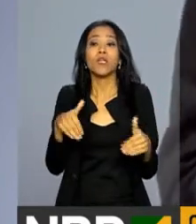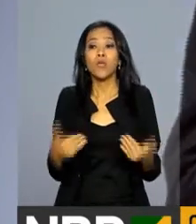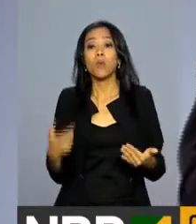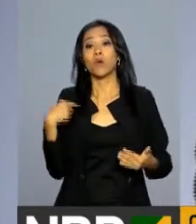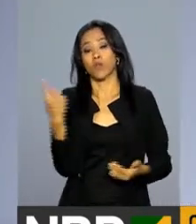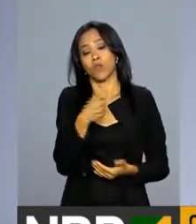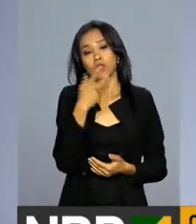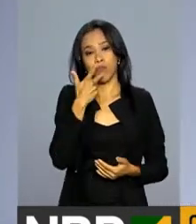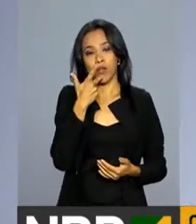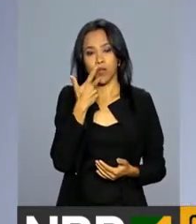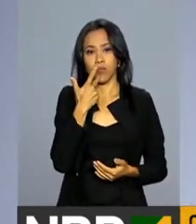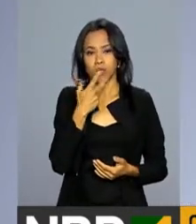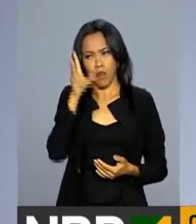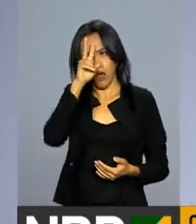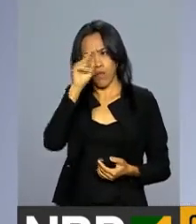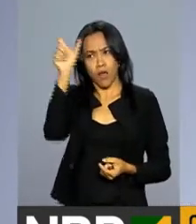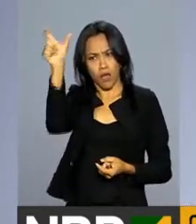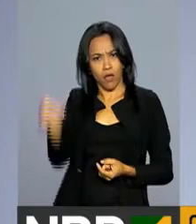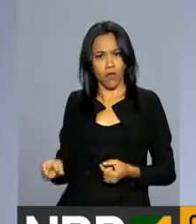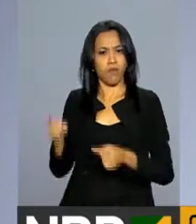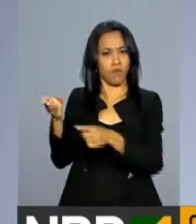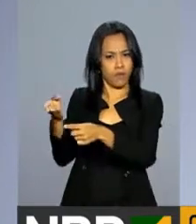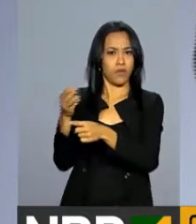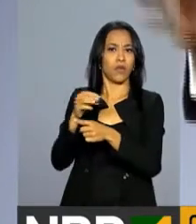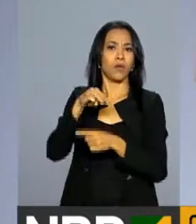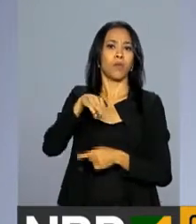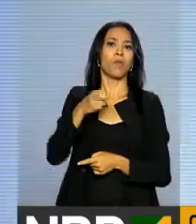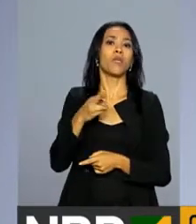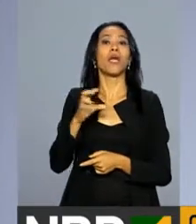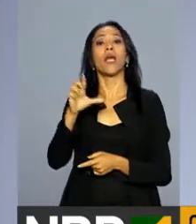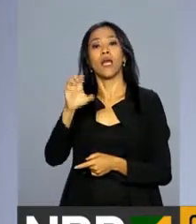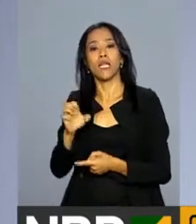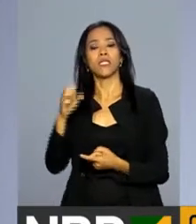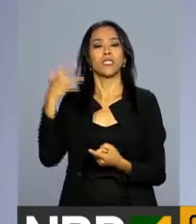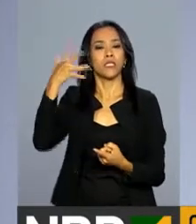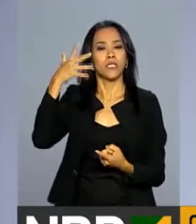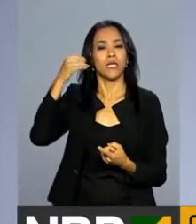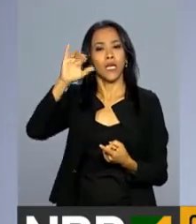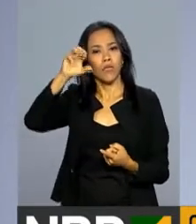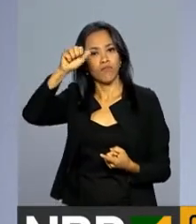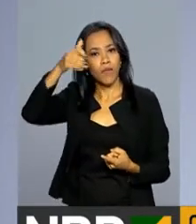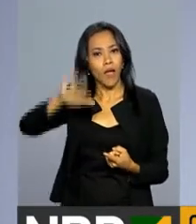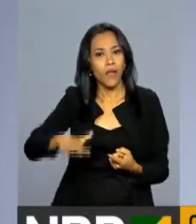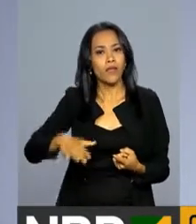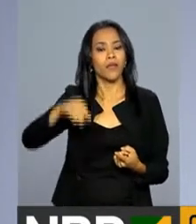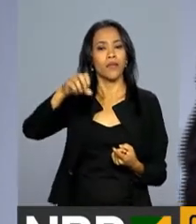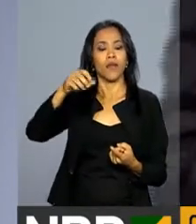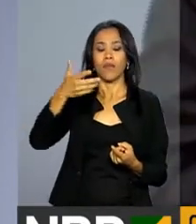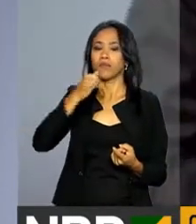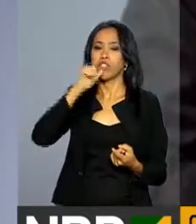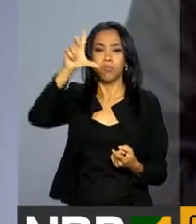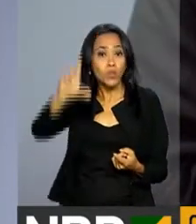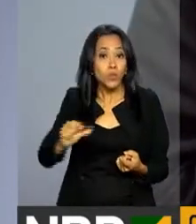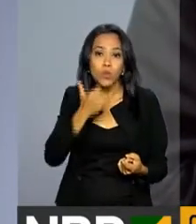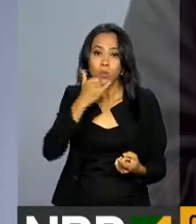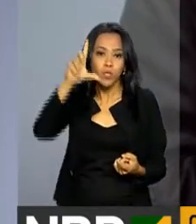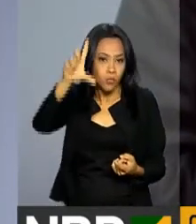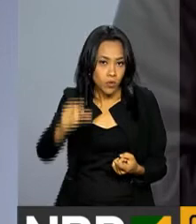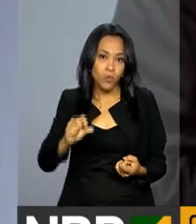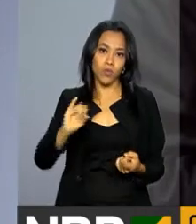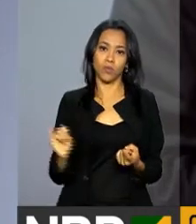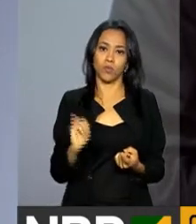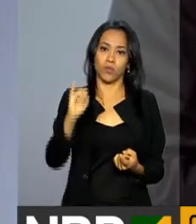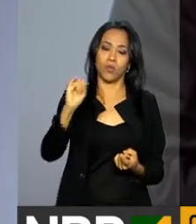lembrou meirelles legal ver eles aqui a inflação caiu os juros caíram é claro que quando você diz isso é